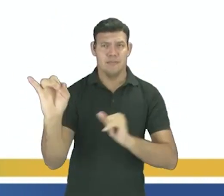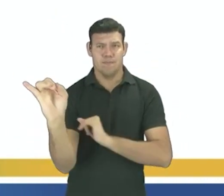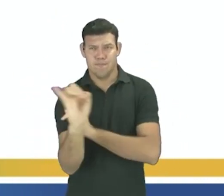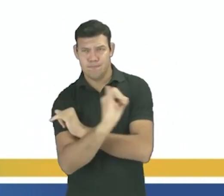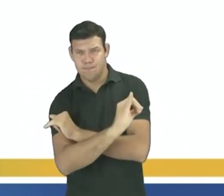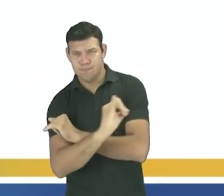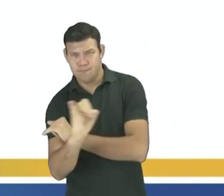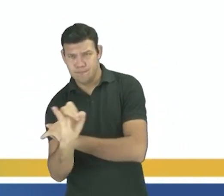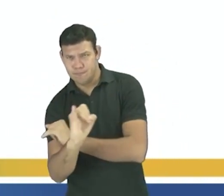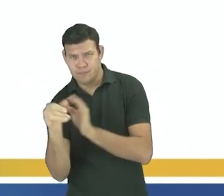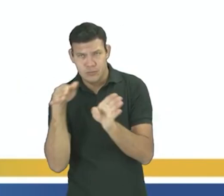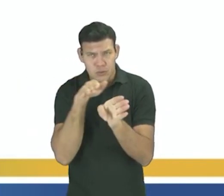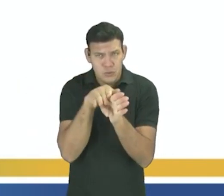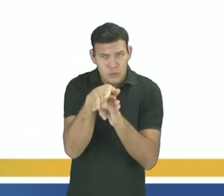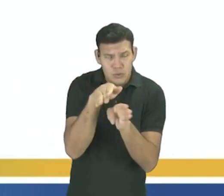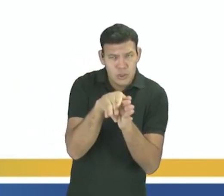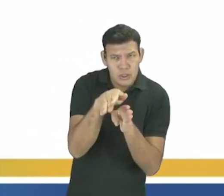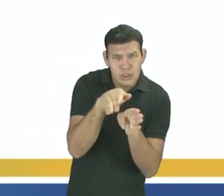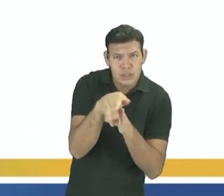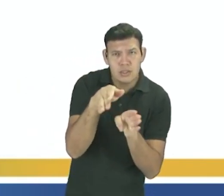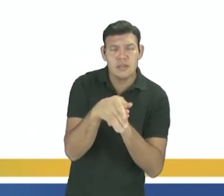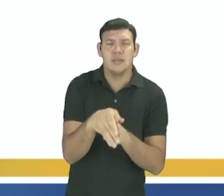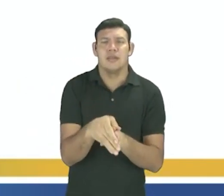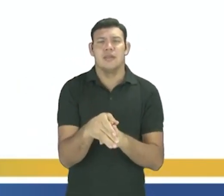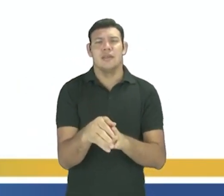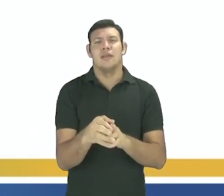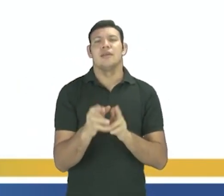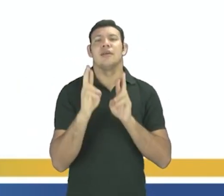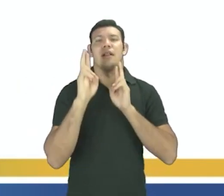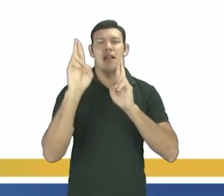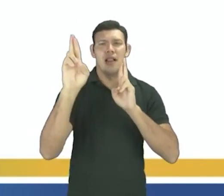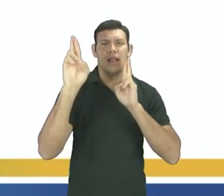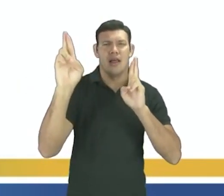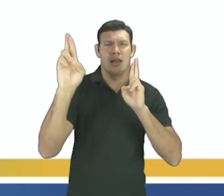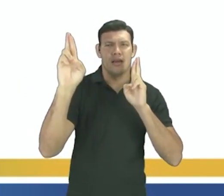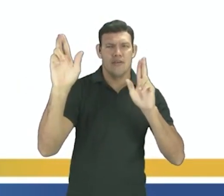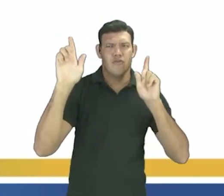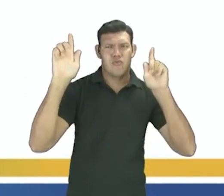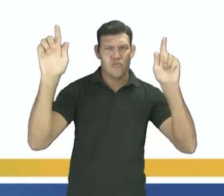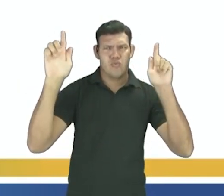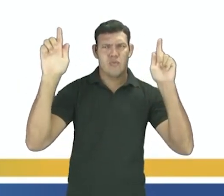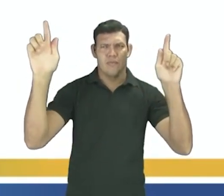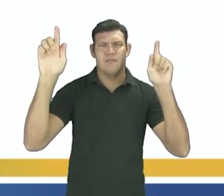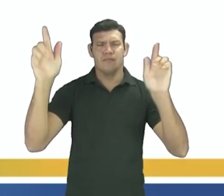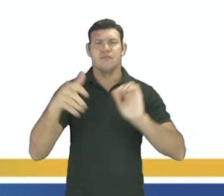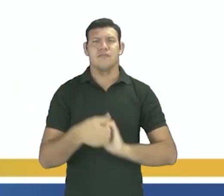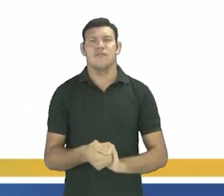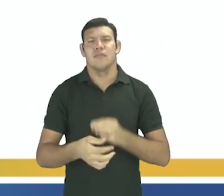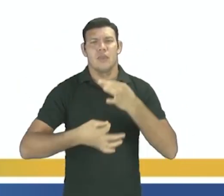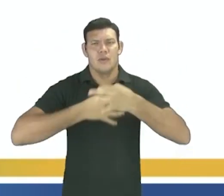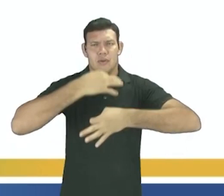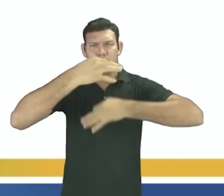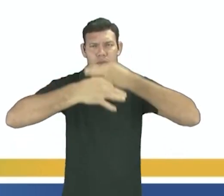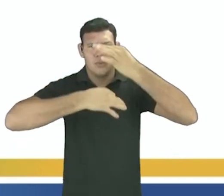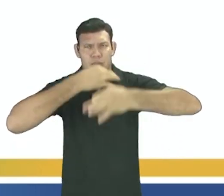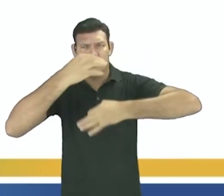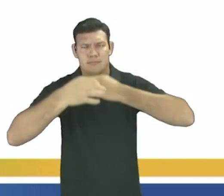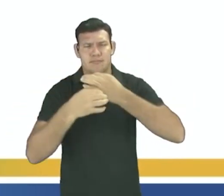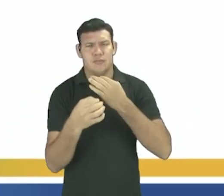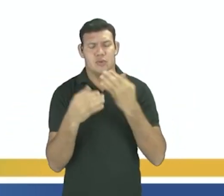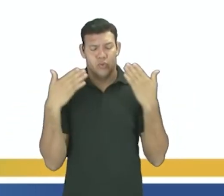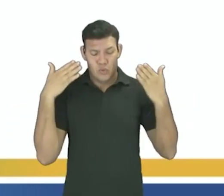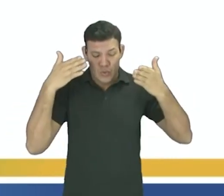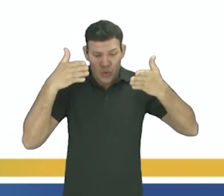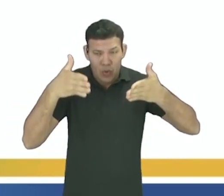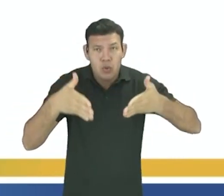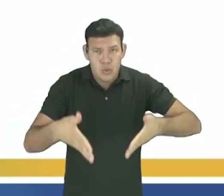instruir, alertar, protestar, reivindicar, argumentar sobre determinado